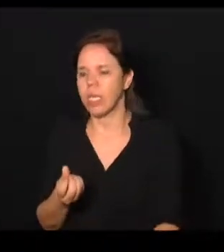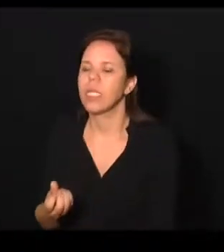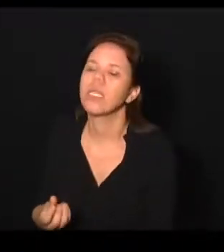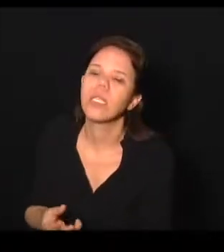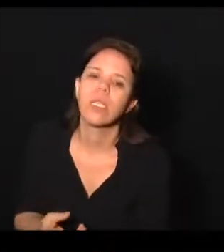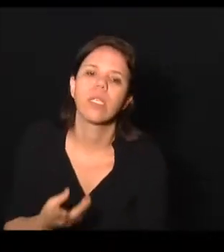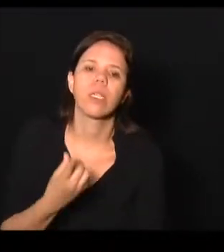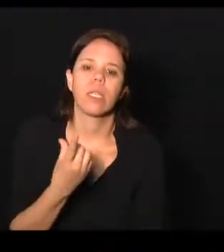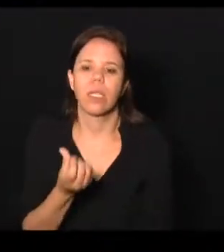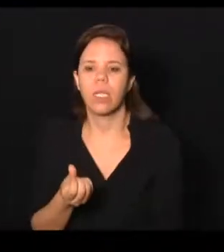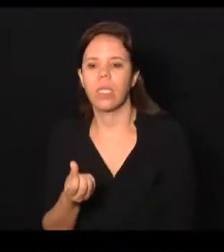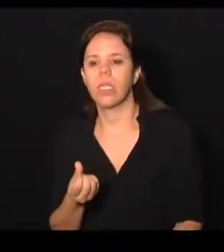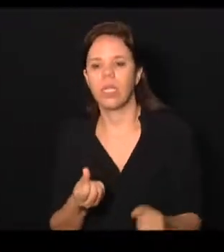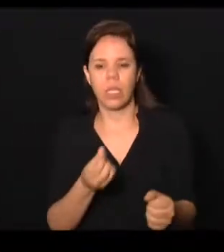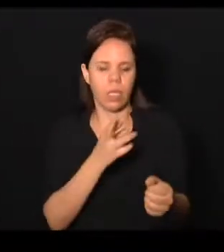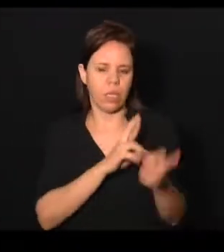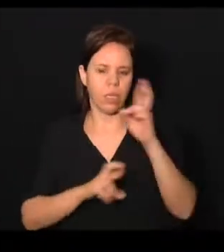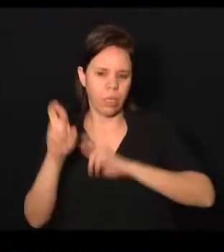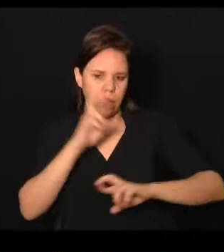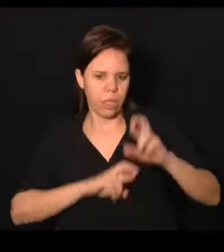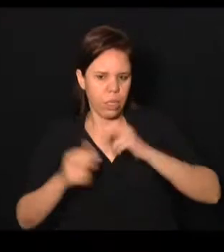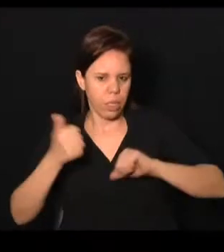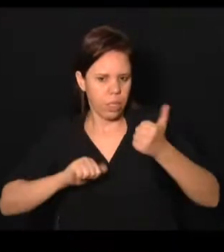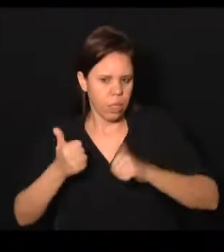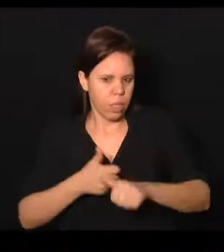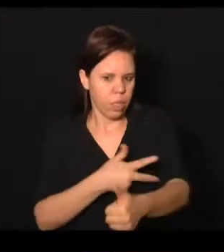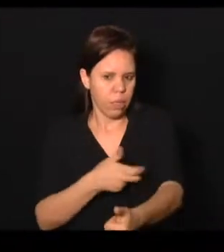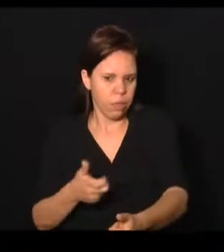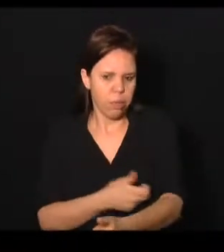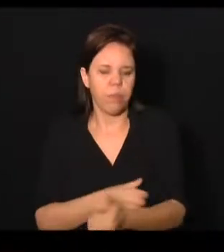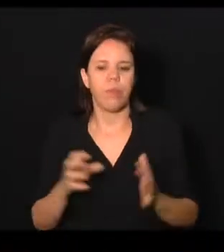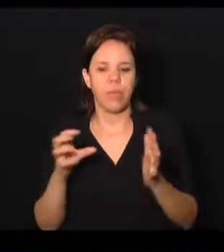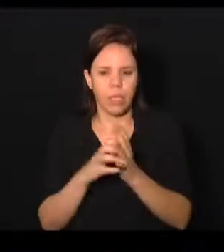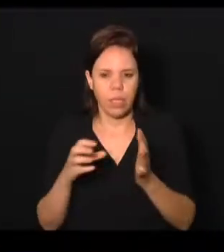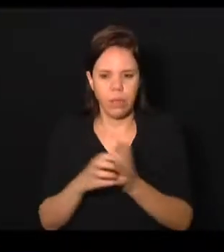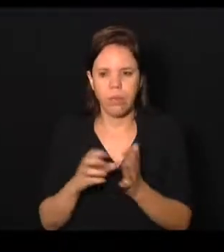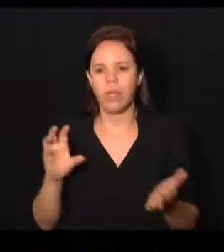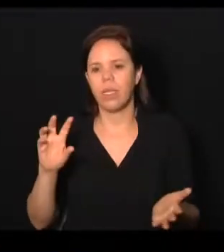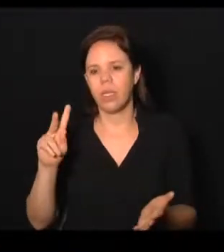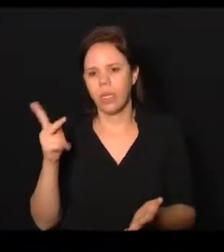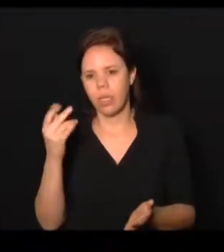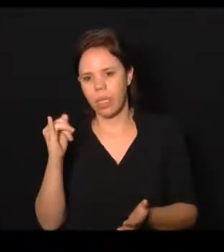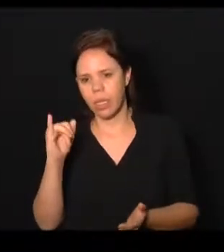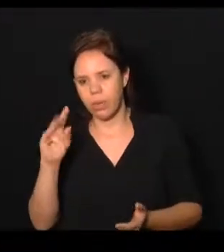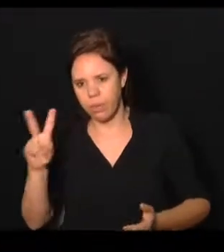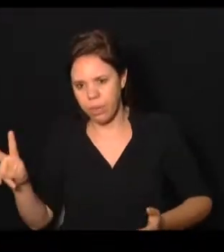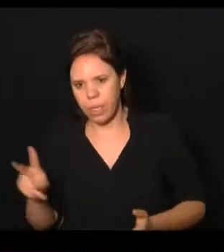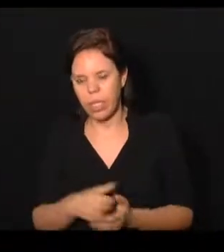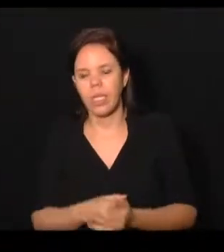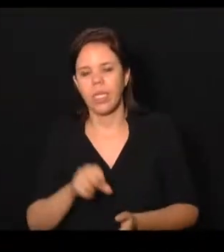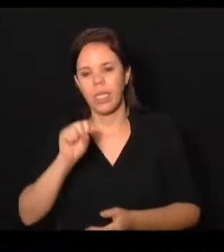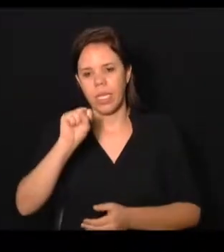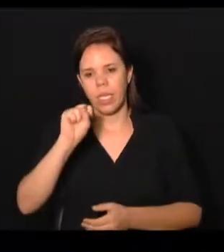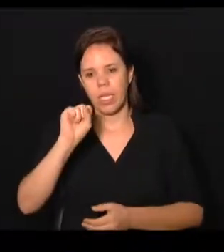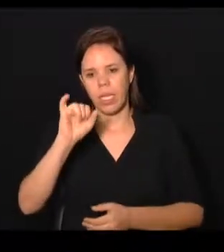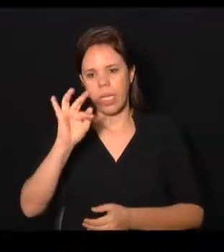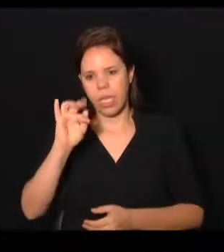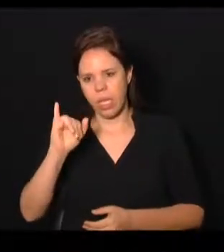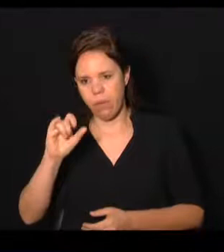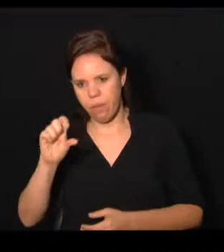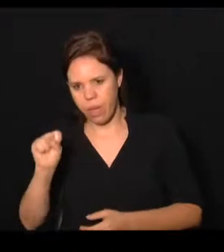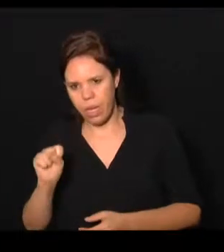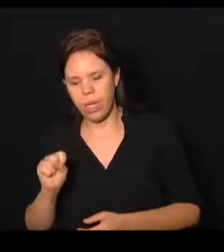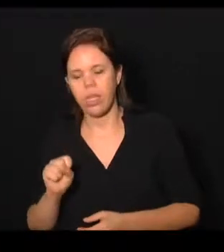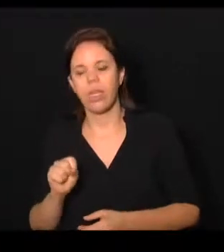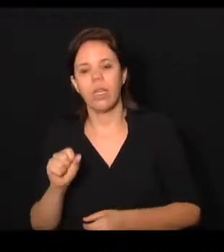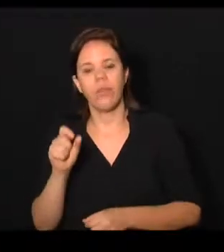sorologias para hepatite B, para hepatite C, para HIV, para sífilis e para uma série de doenças, para que a gente possa tornar aquele